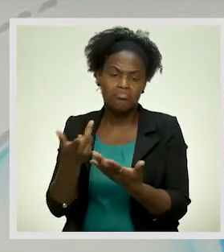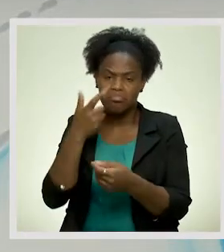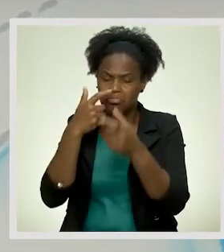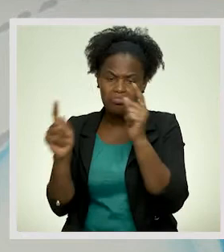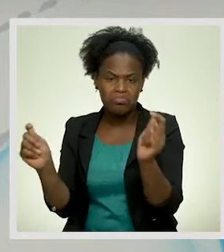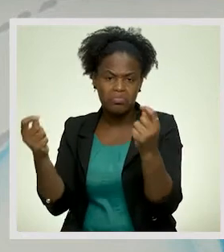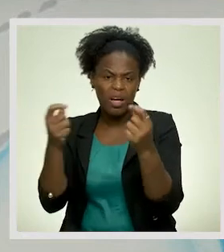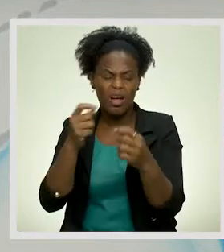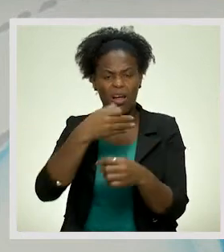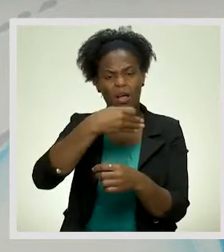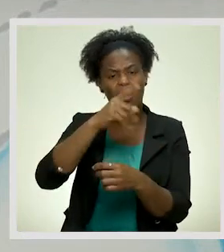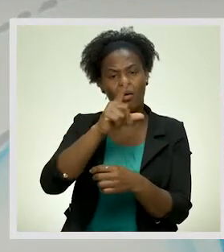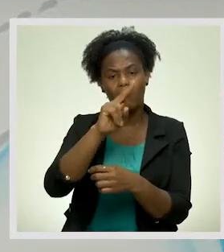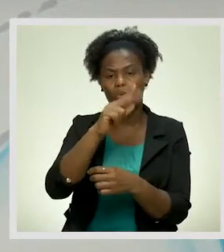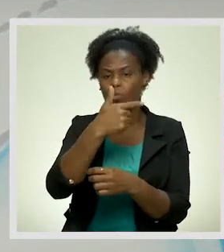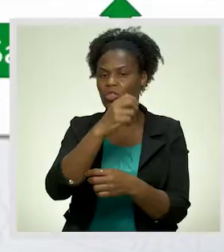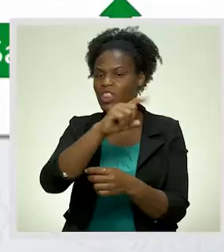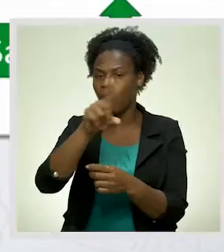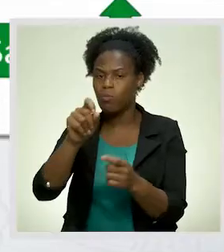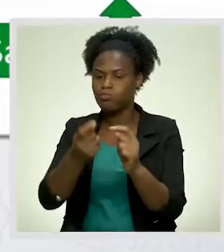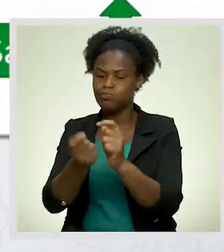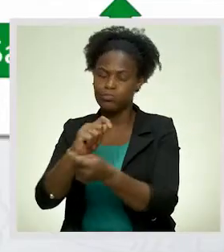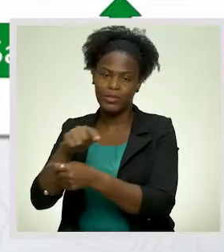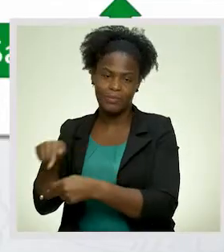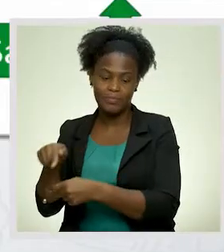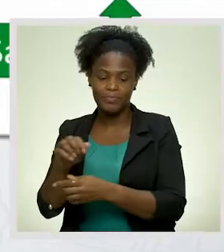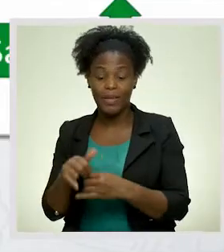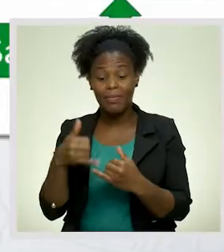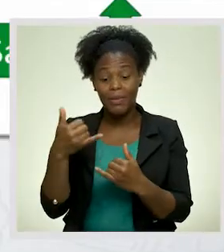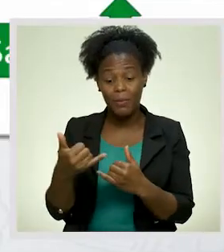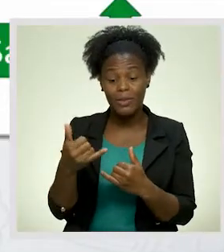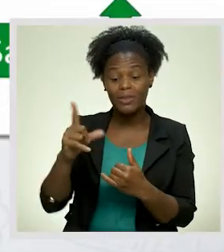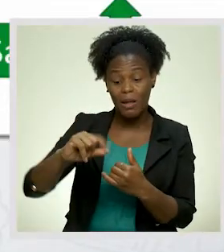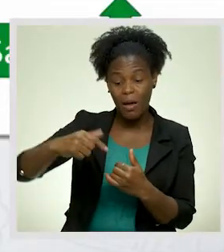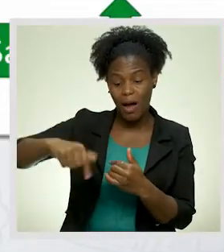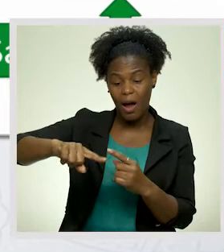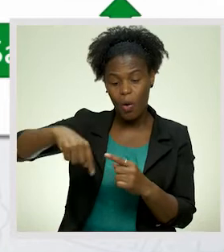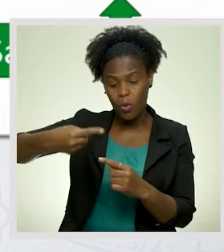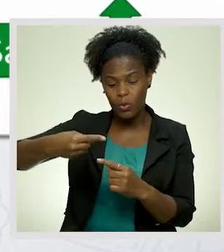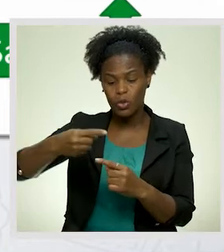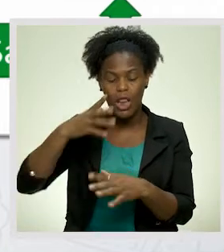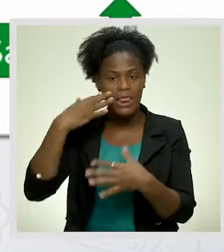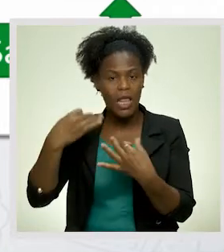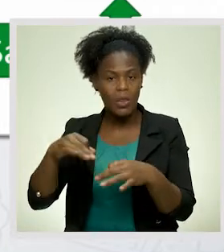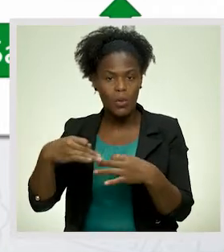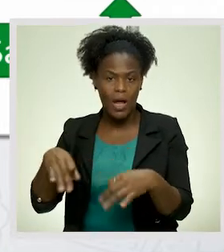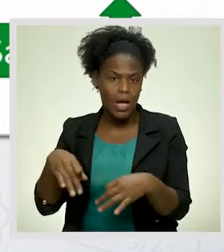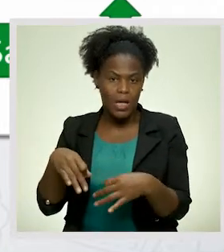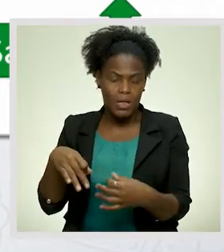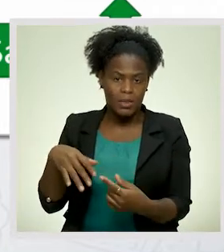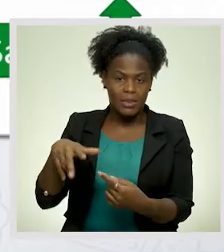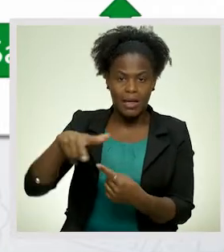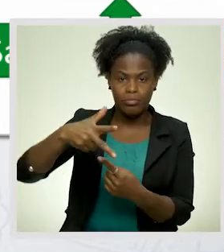do Plutão. Depois nós temos os satélites naturais. Ali